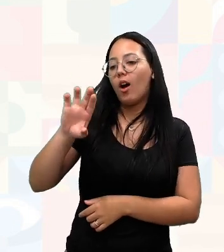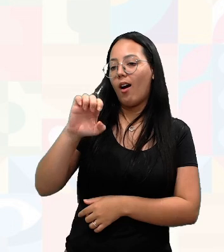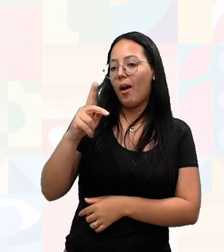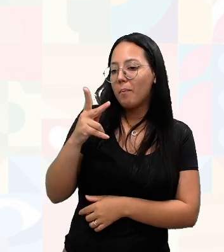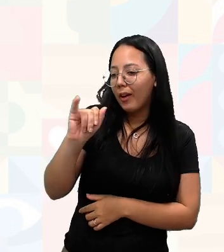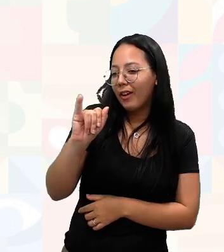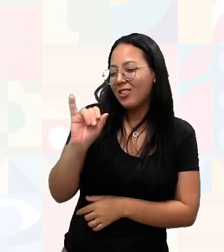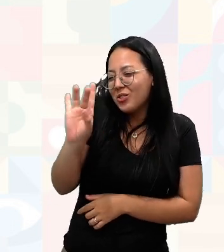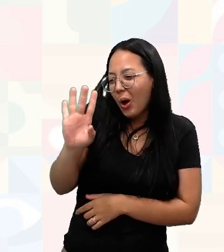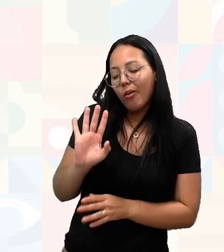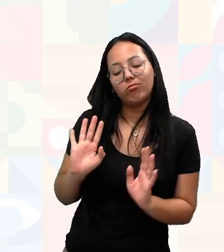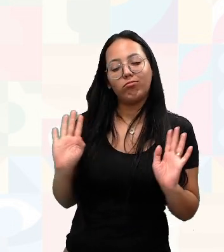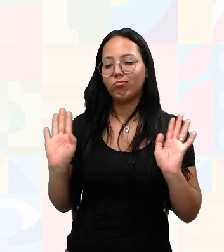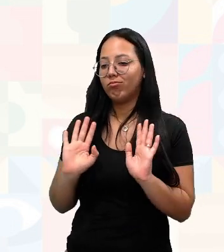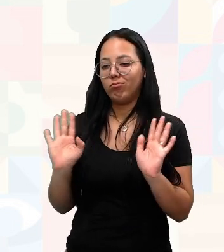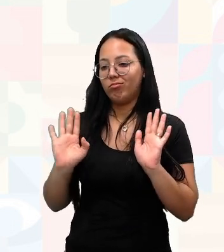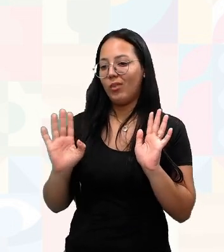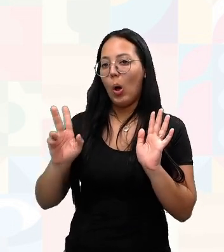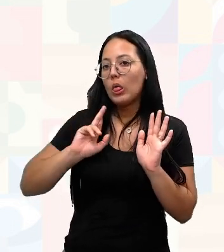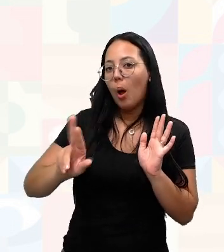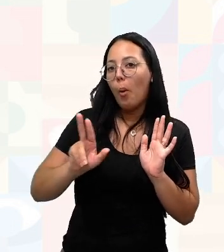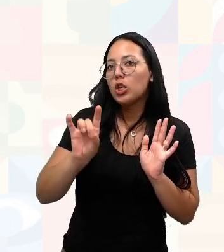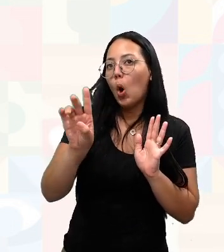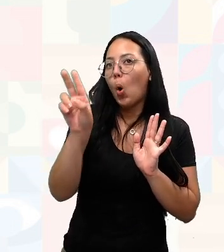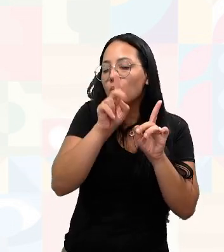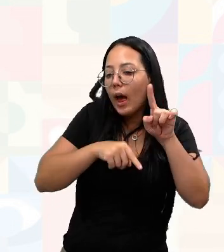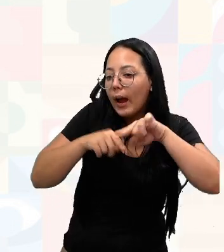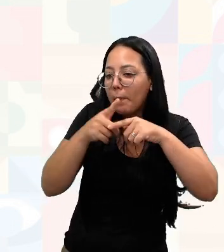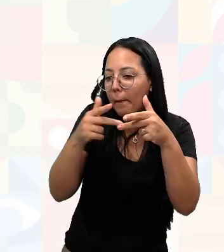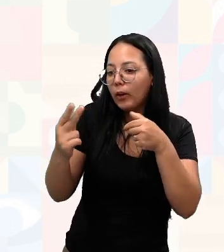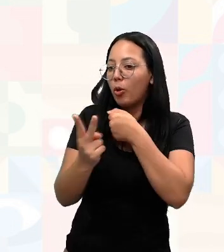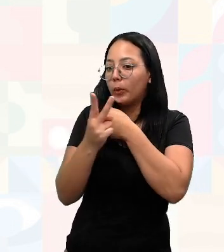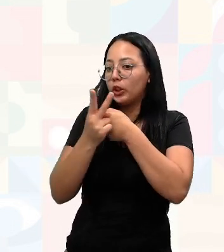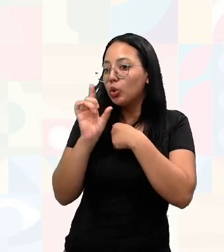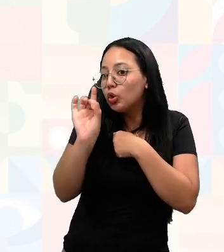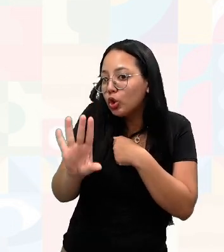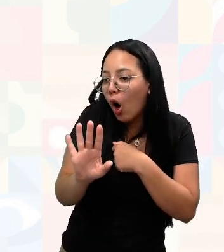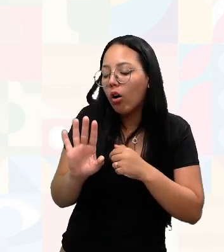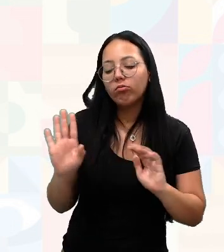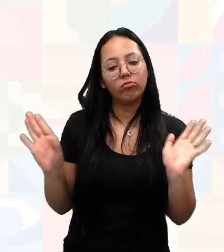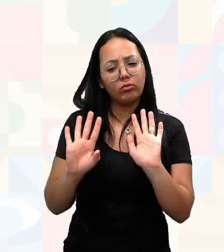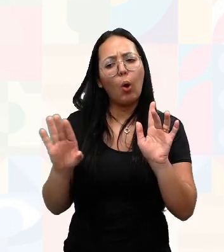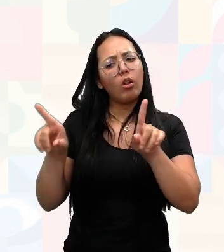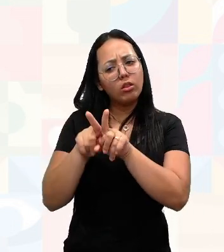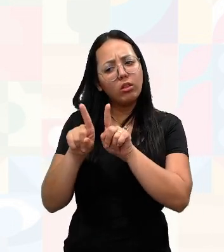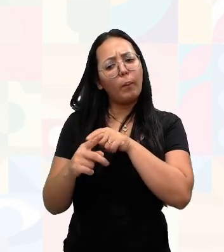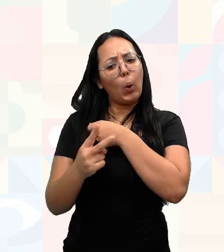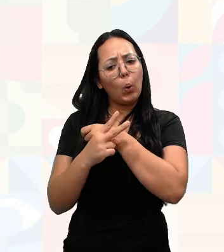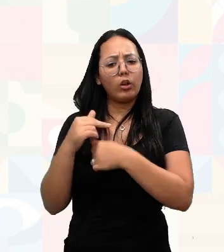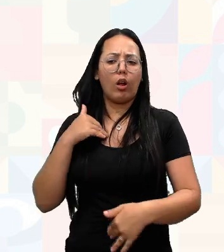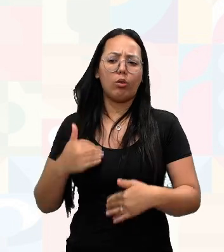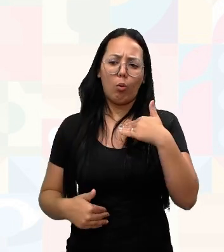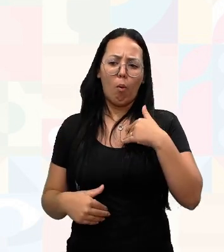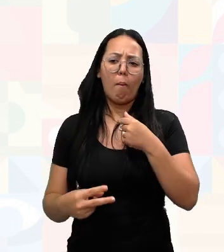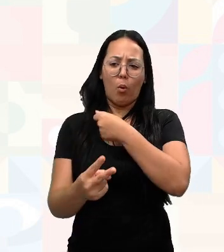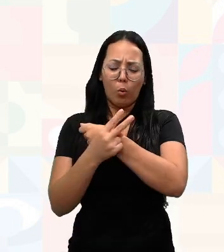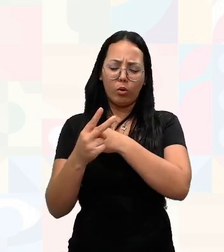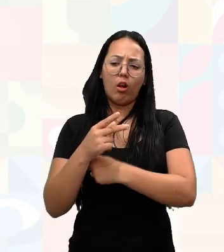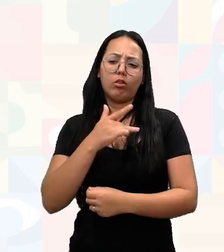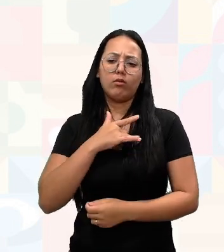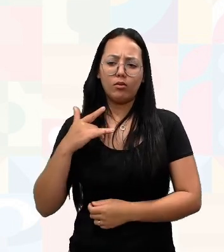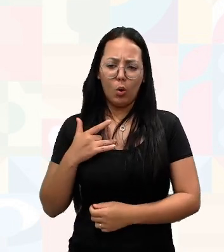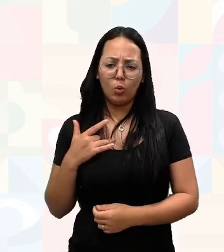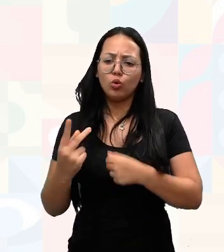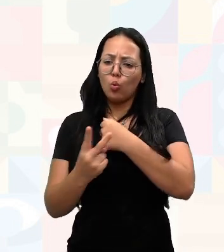é apenas usar equipamentos de proteção coletiva. É também cuidar do nosso organismo, cuidar da